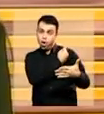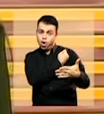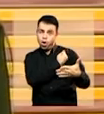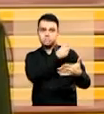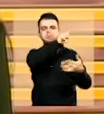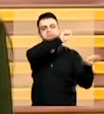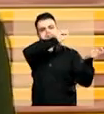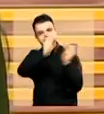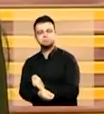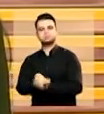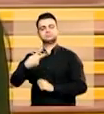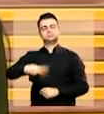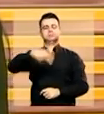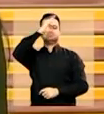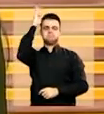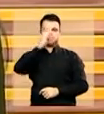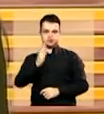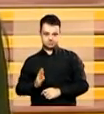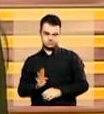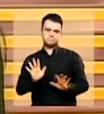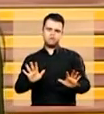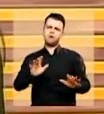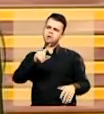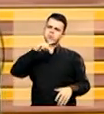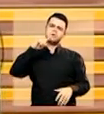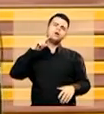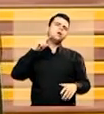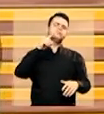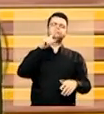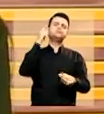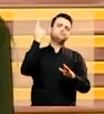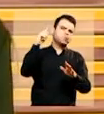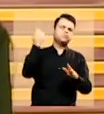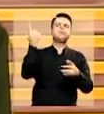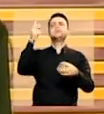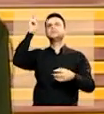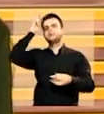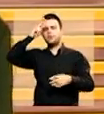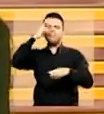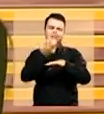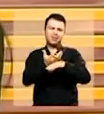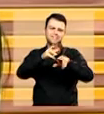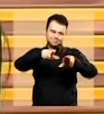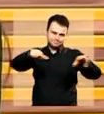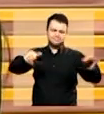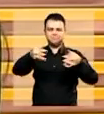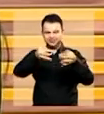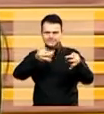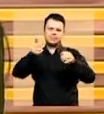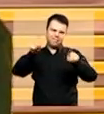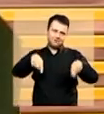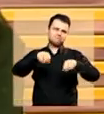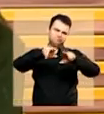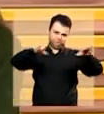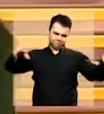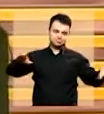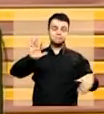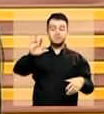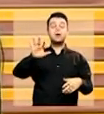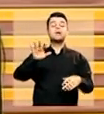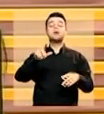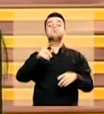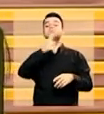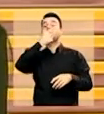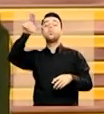pronto. Agora, e isso é um estudo geral, então ele vai estudar geografia, história, física. Aí, quando você fala em curta duração, a gente tem a partir de